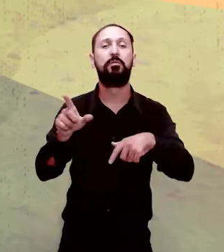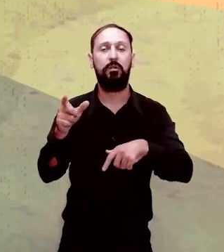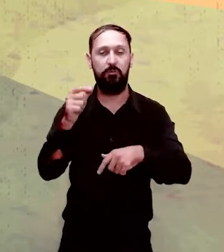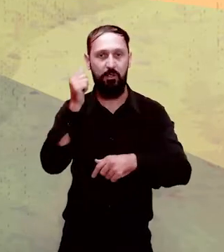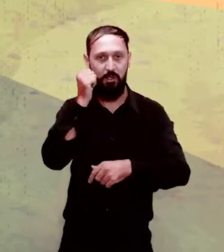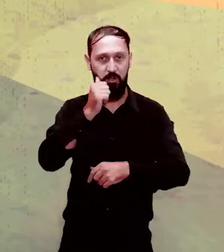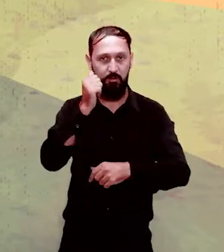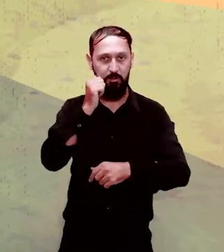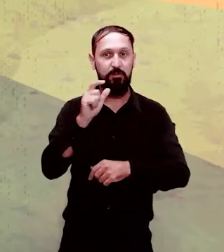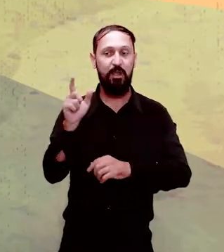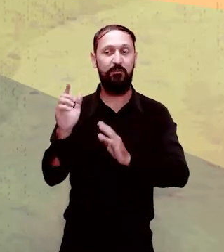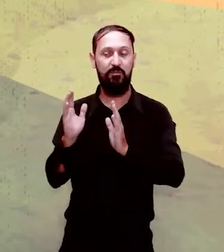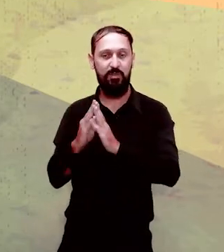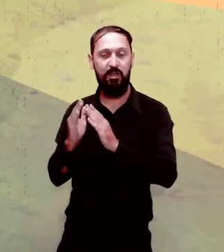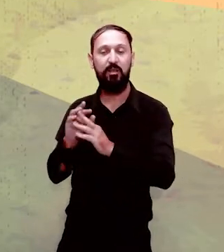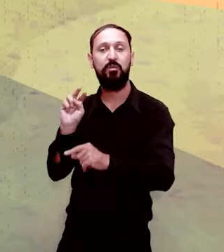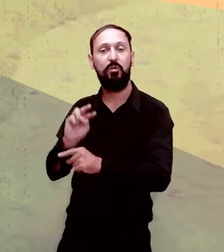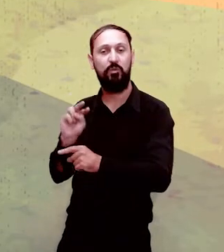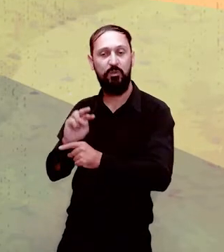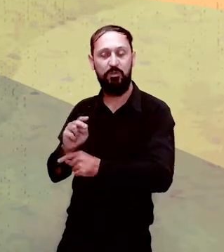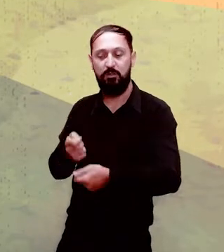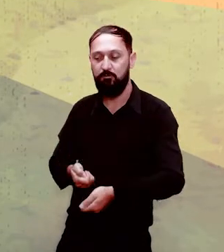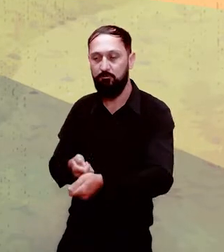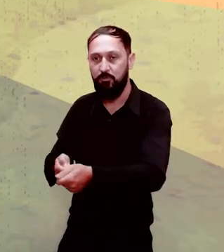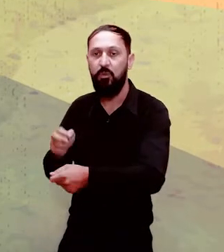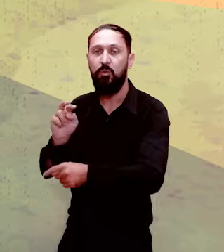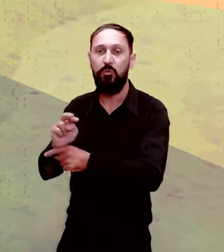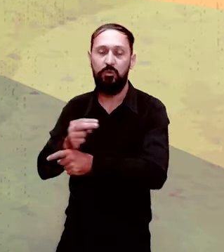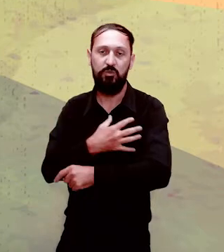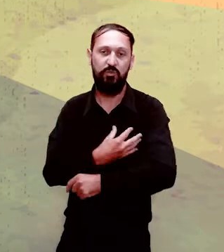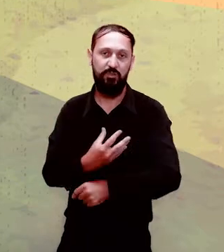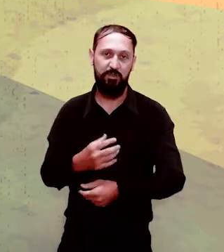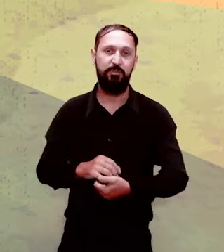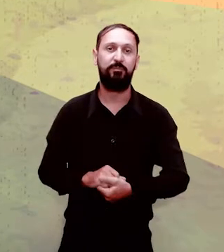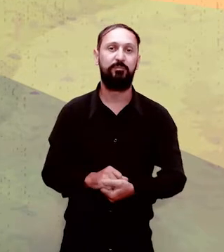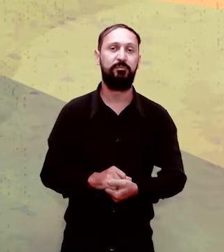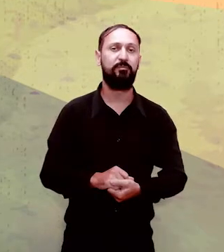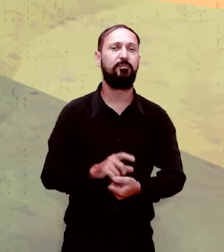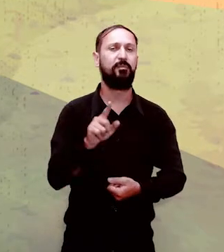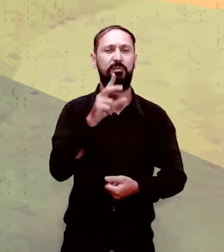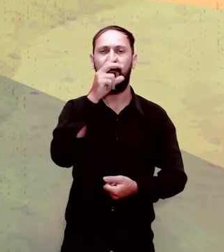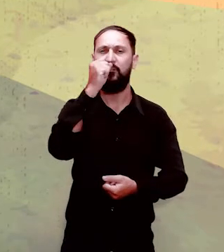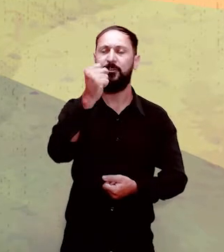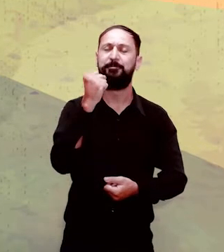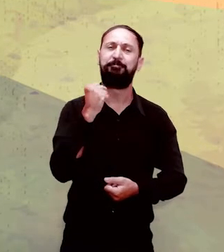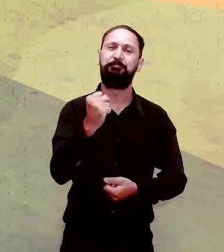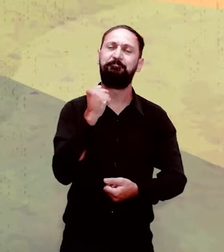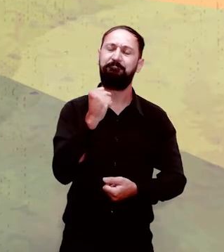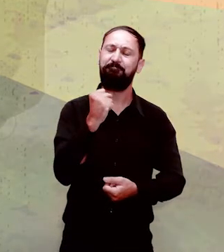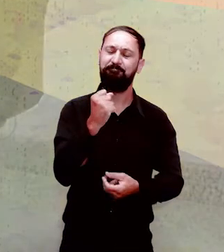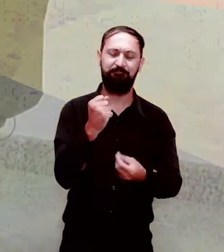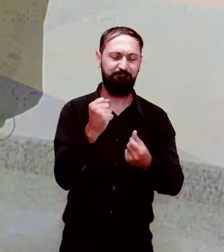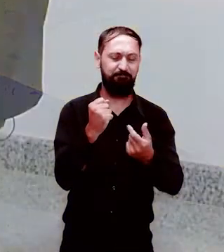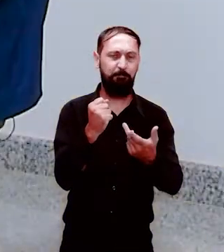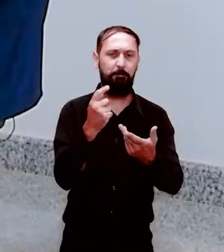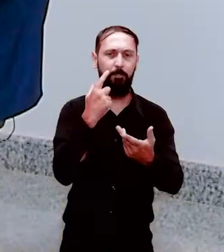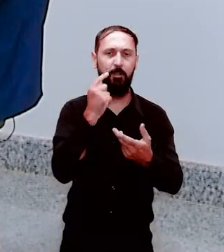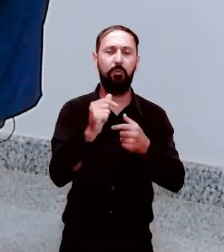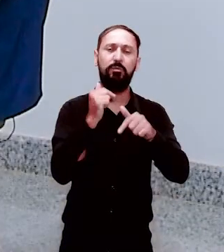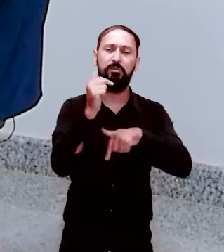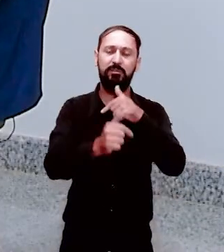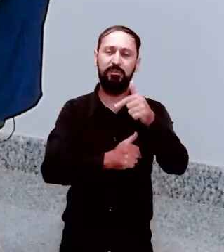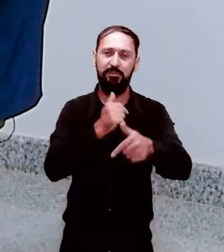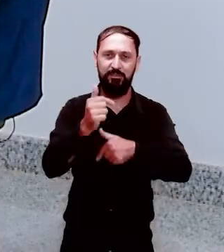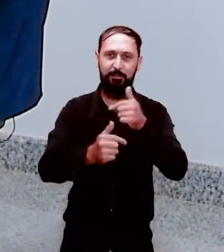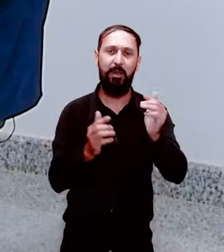igualdade de direito? As mulheres negras estavam na casa delas, cuidando da casa e de suas crianças. E isso é muito forte, o